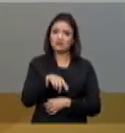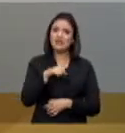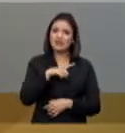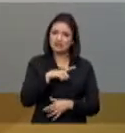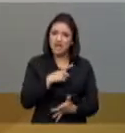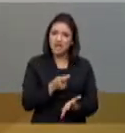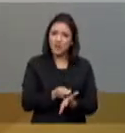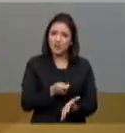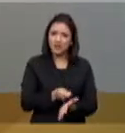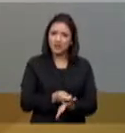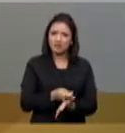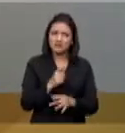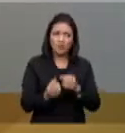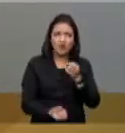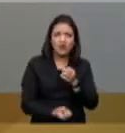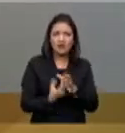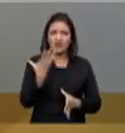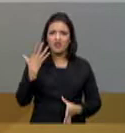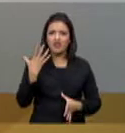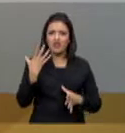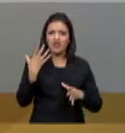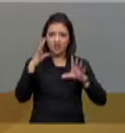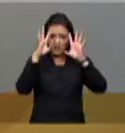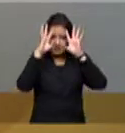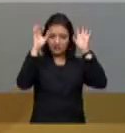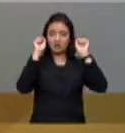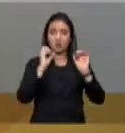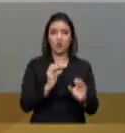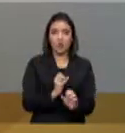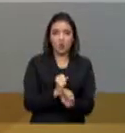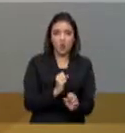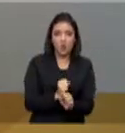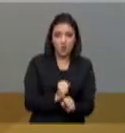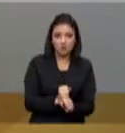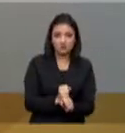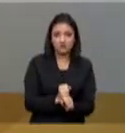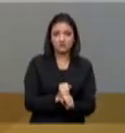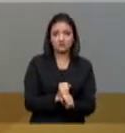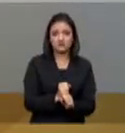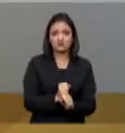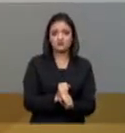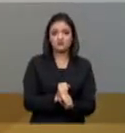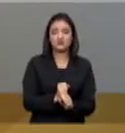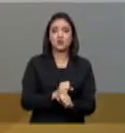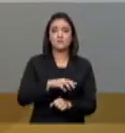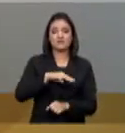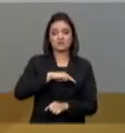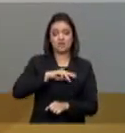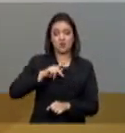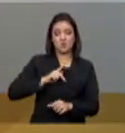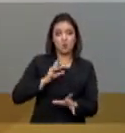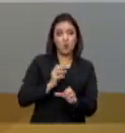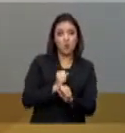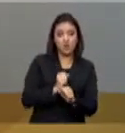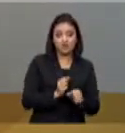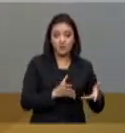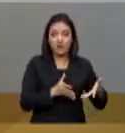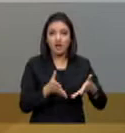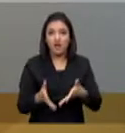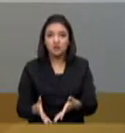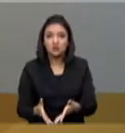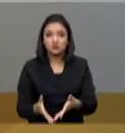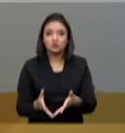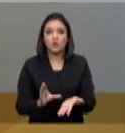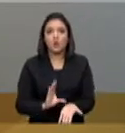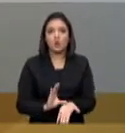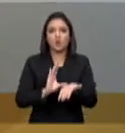Tribunal de Contas para atuar no Conselho de Contas Municipal, se era, e 32 anos depois